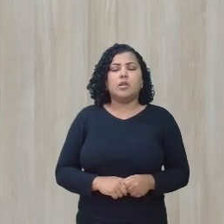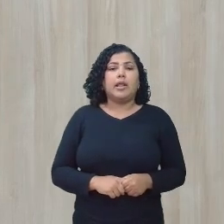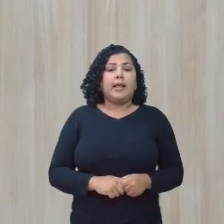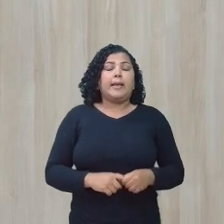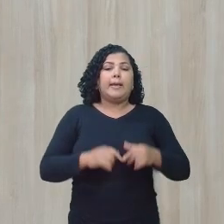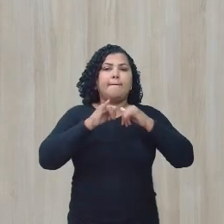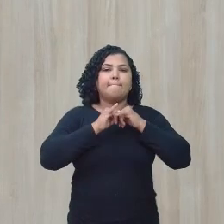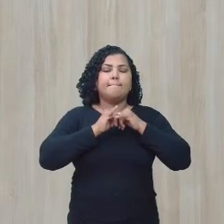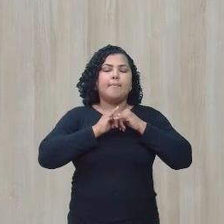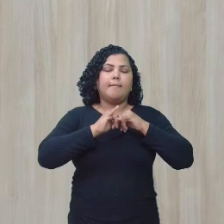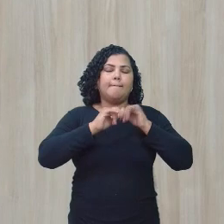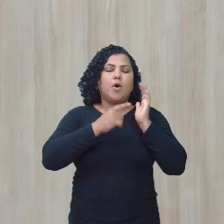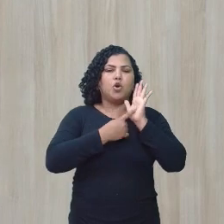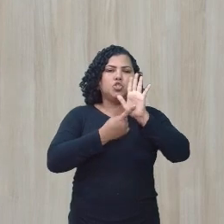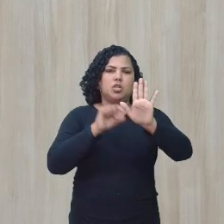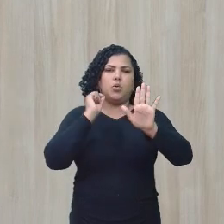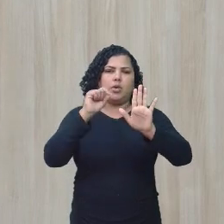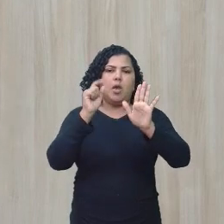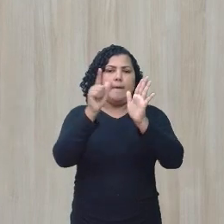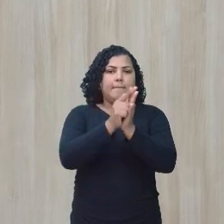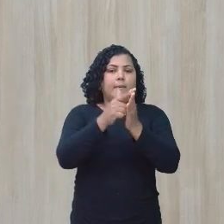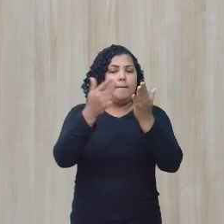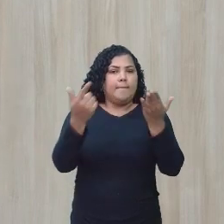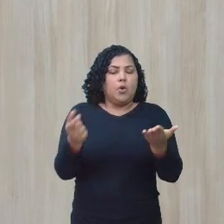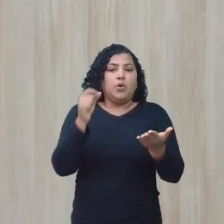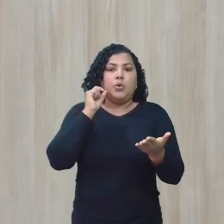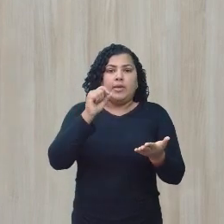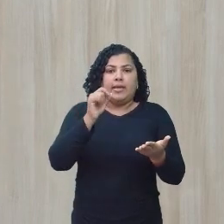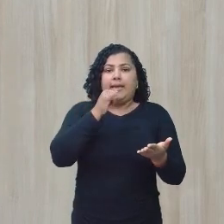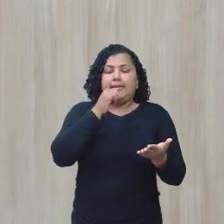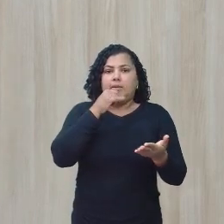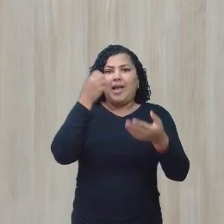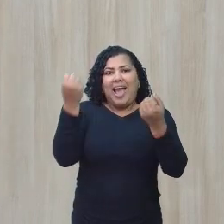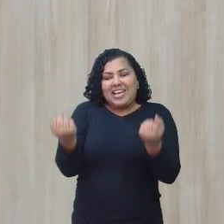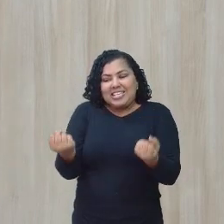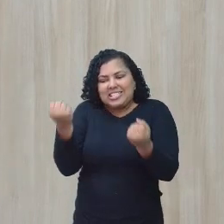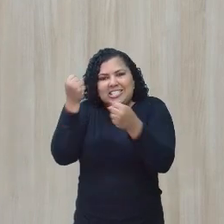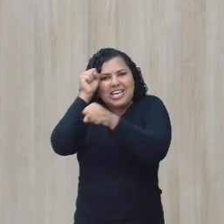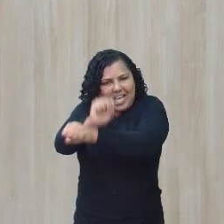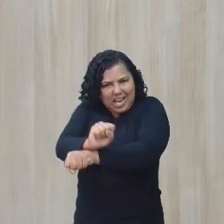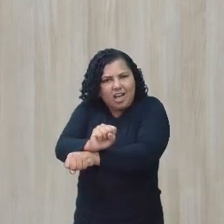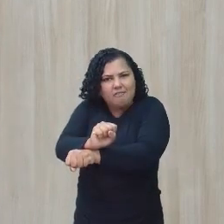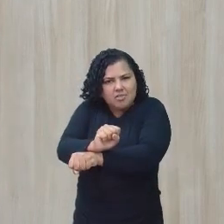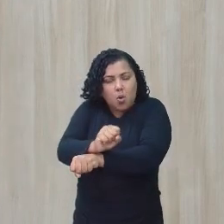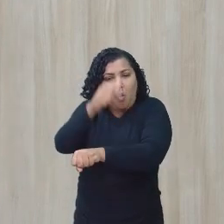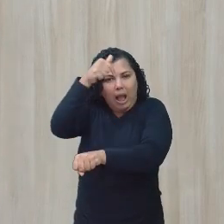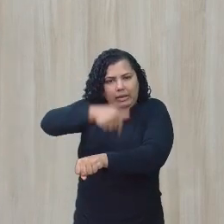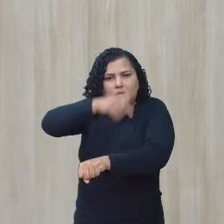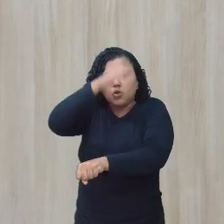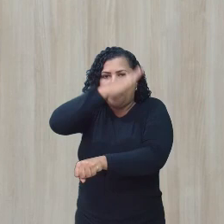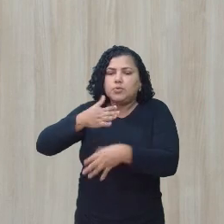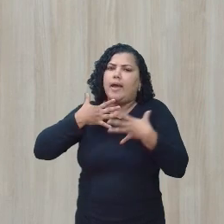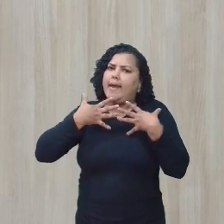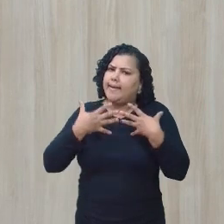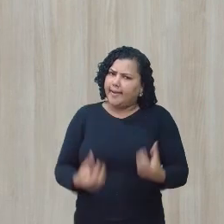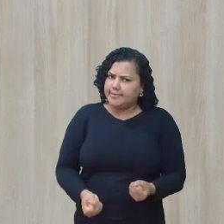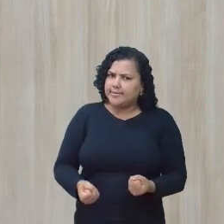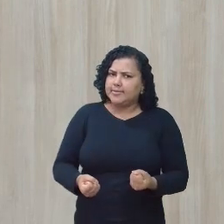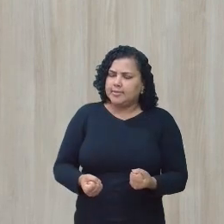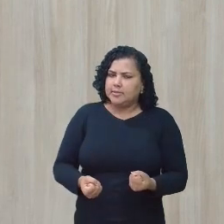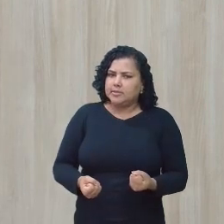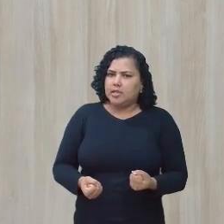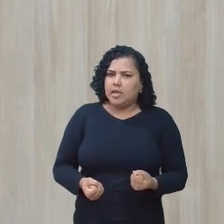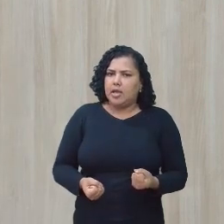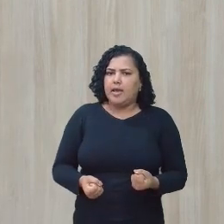escravizados. Eu dizia para vocês que era uma instituição realmente consolidada. A escravidão era consolidada no Brasil, e aí eu vou utilizar, né, esse